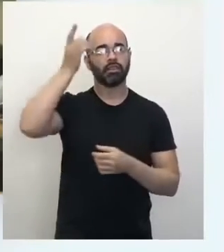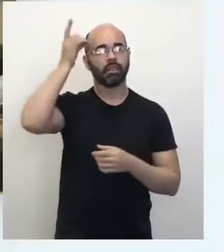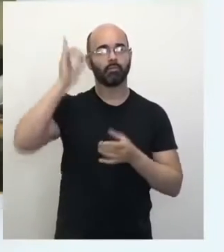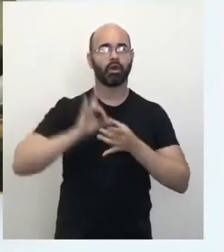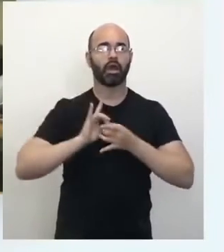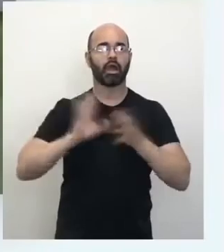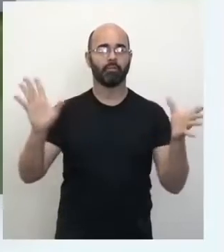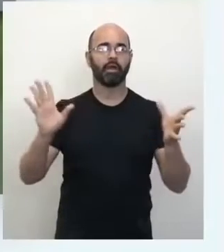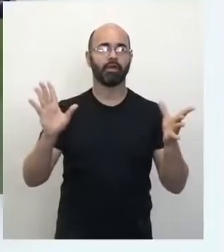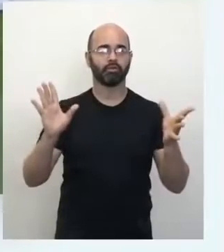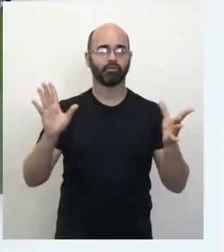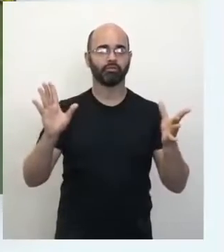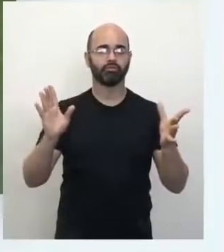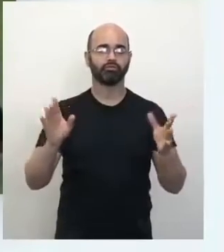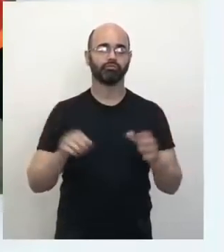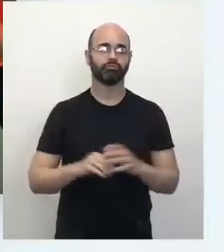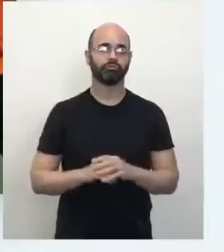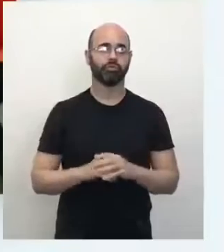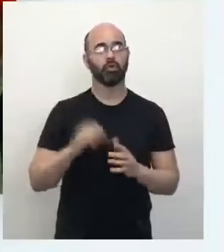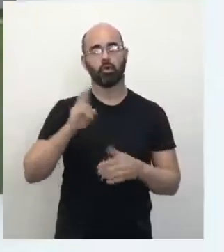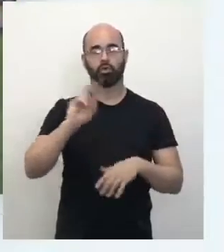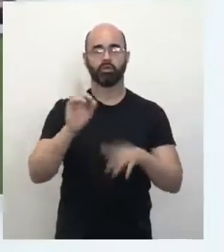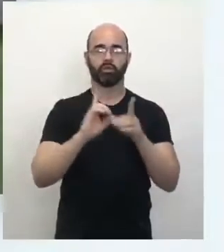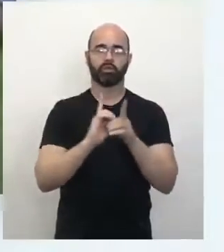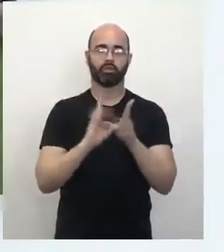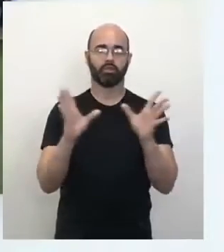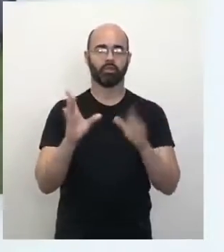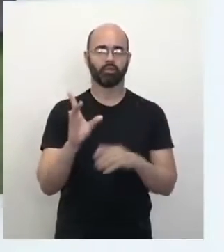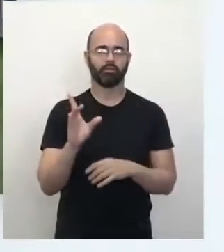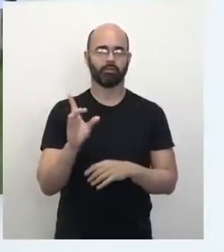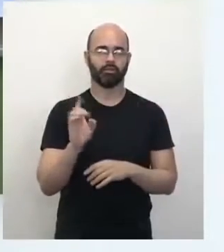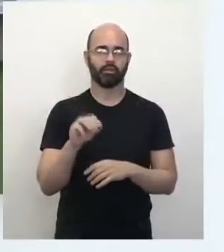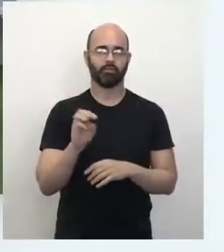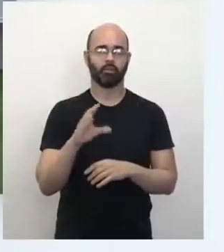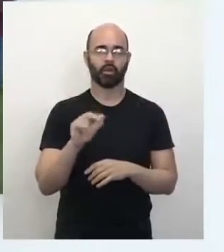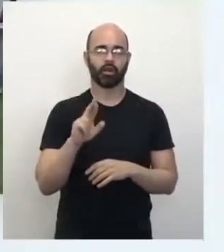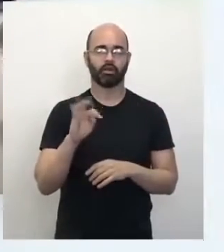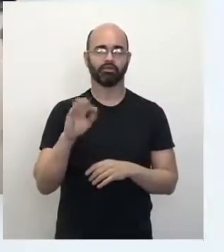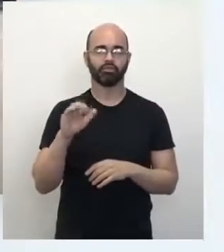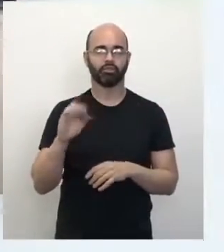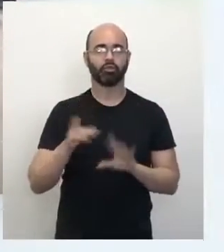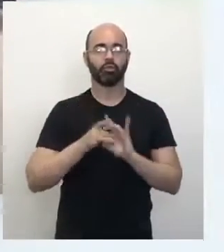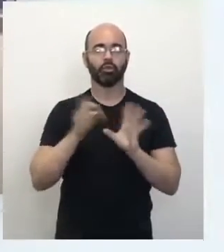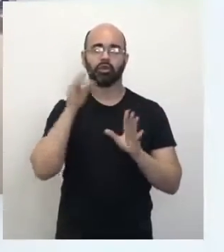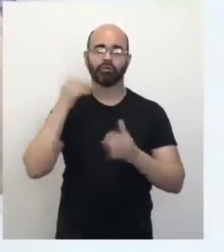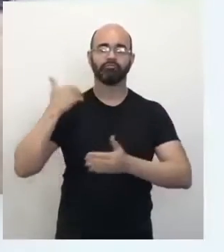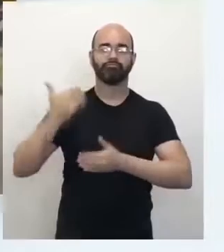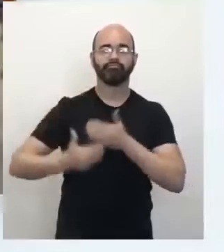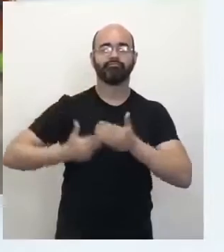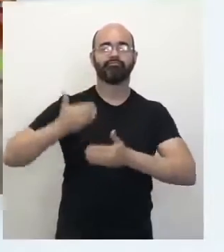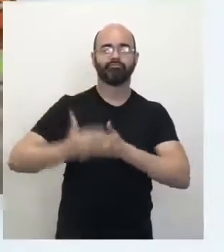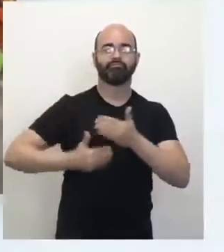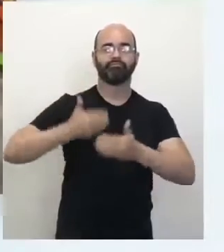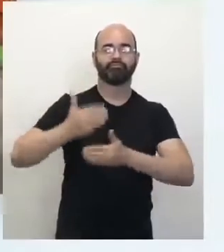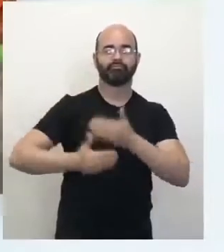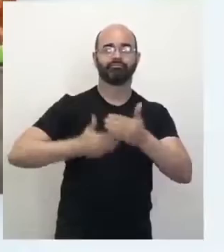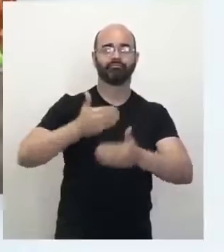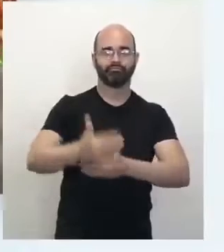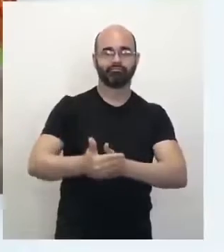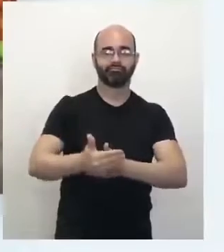demonstrou ao longo dos anos de ter uma posição importante, progressista, com